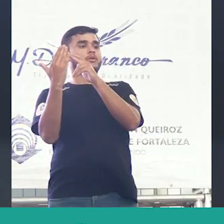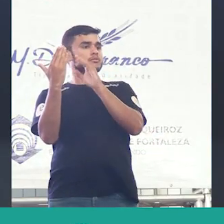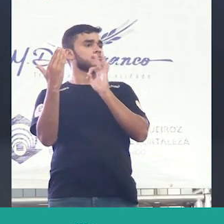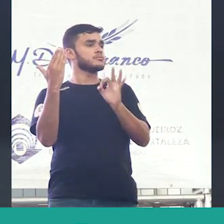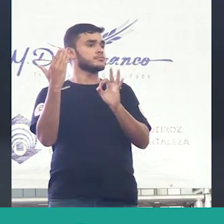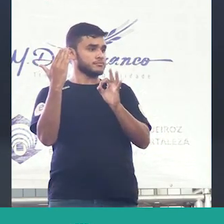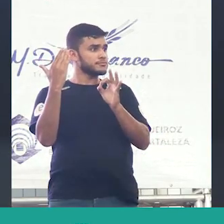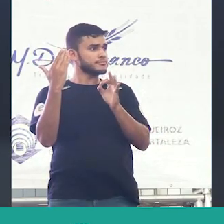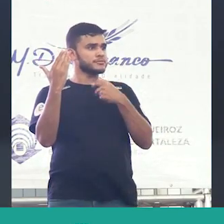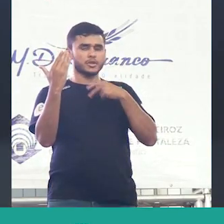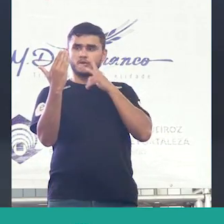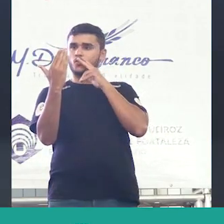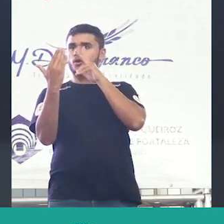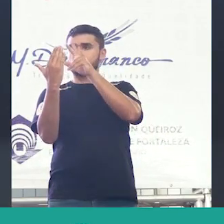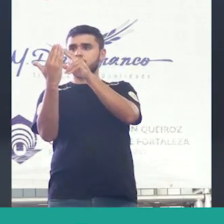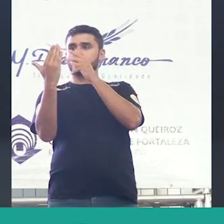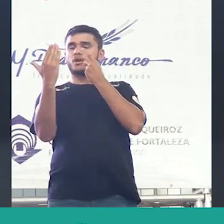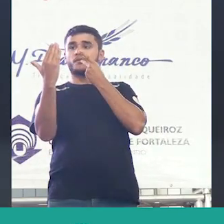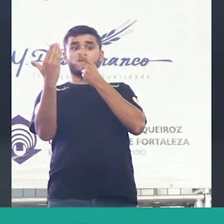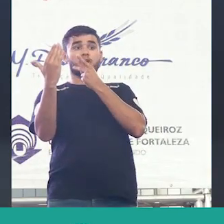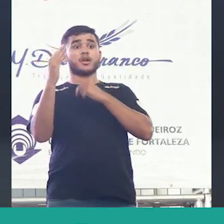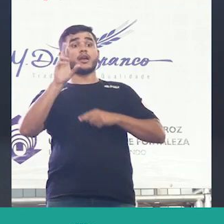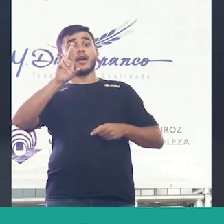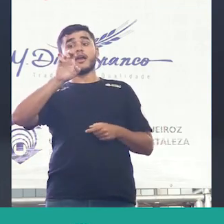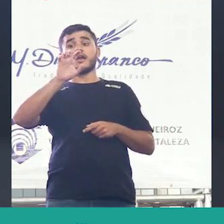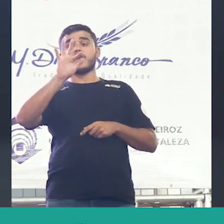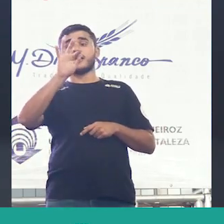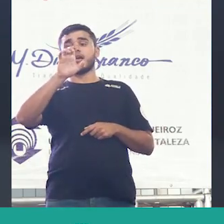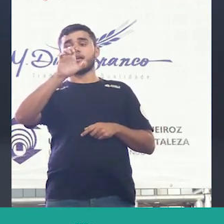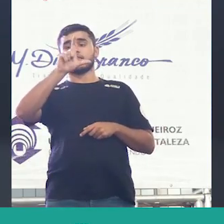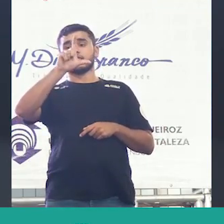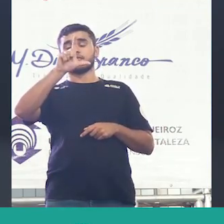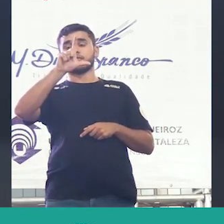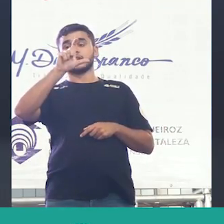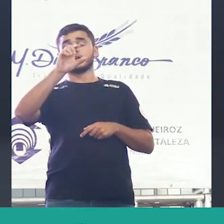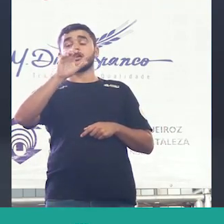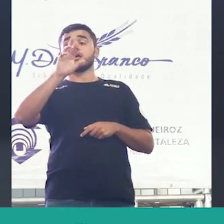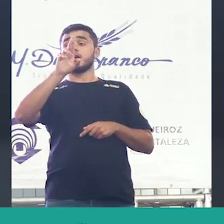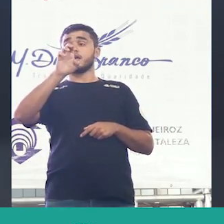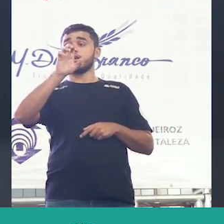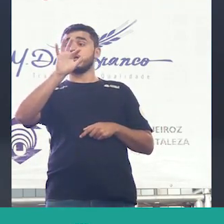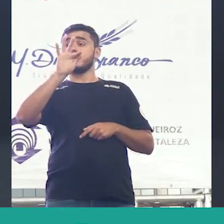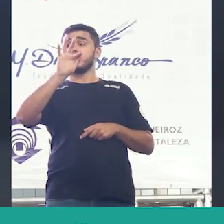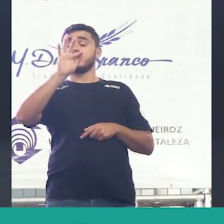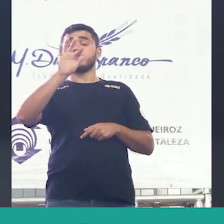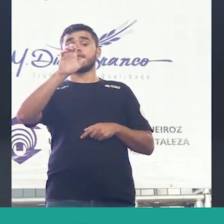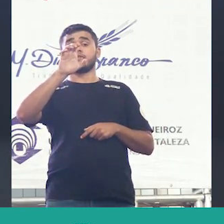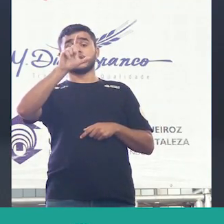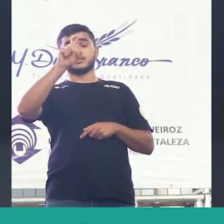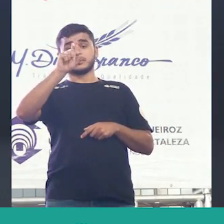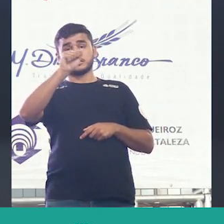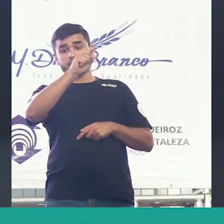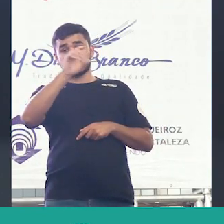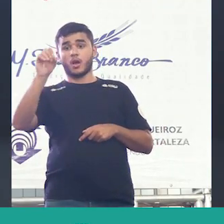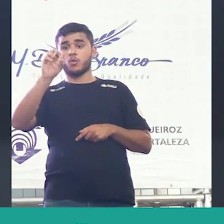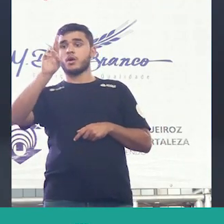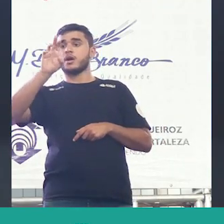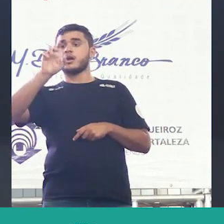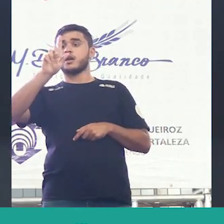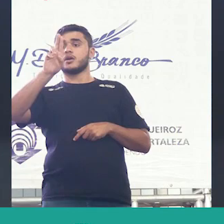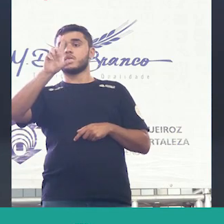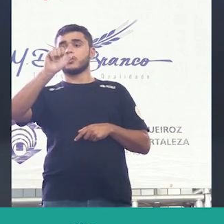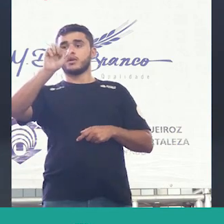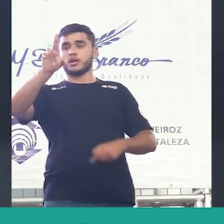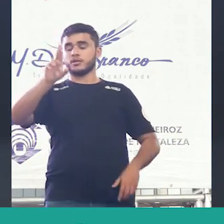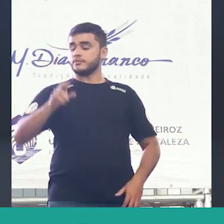Fala. A sua imagem. Ali é uma reflexão regular. Eu vou voltar para esse slide, certo?